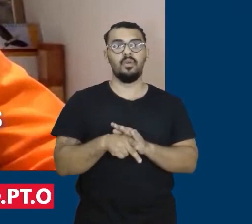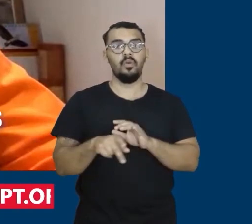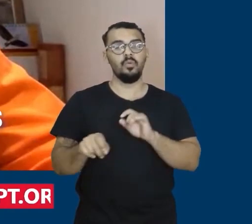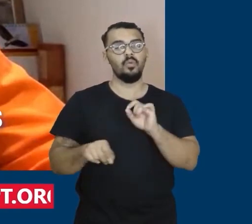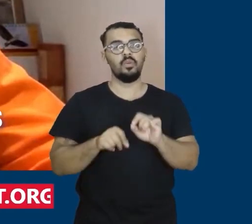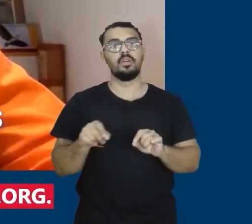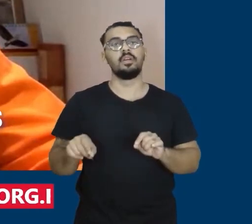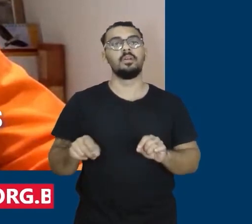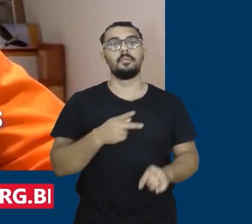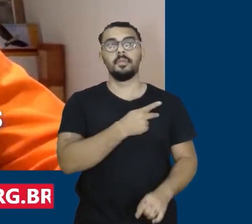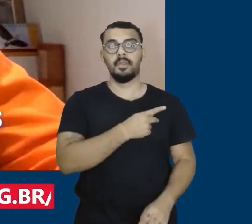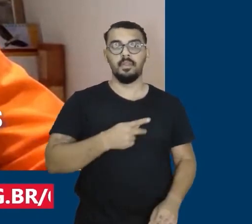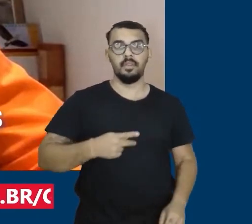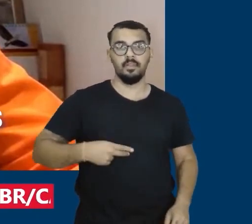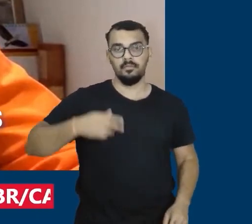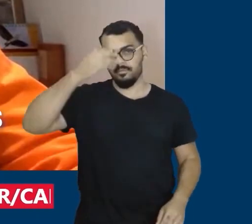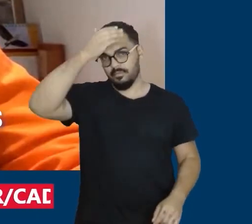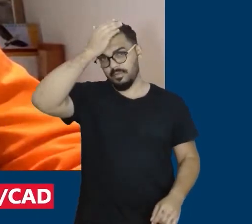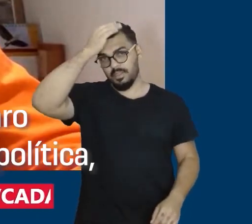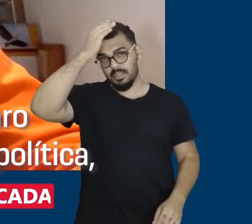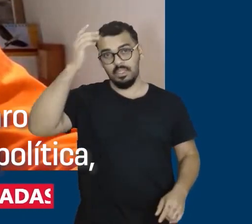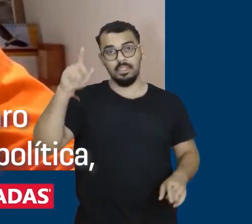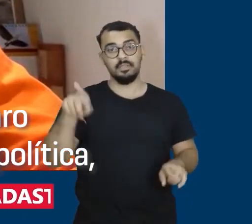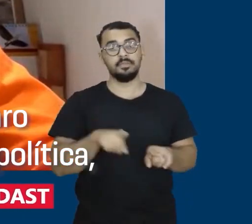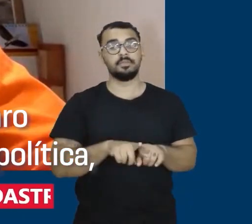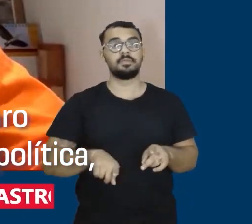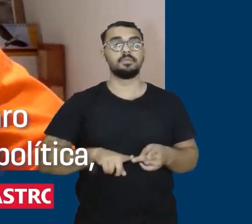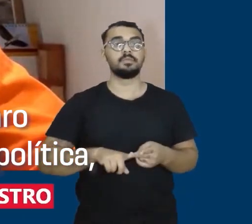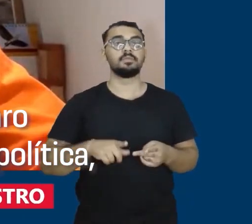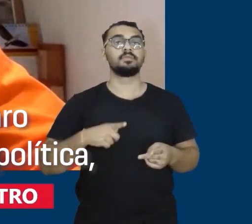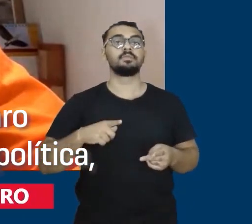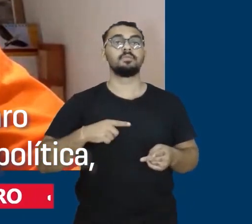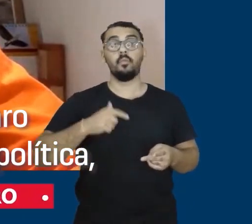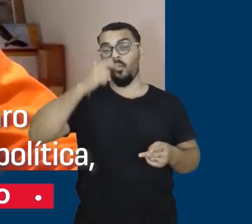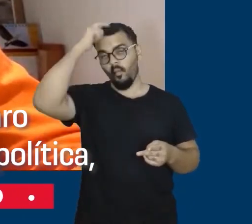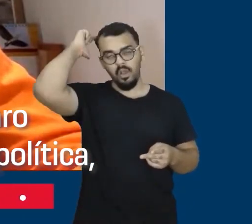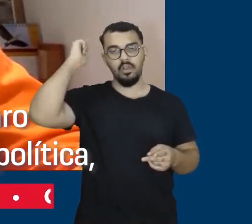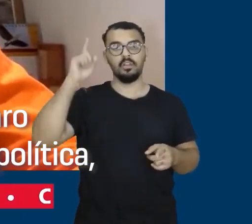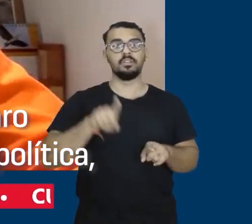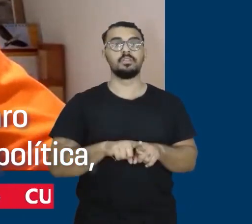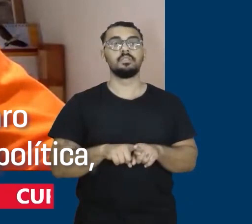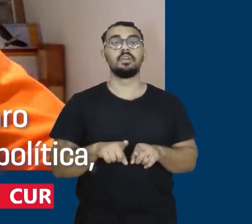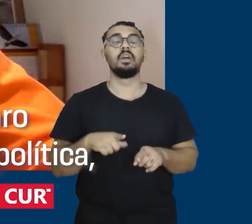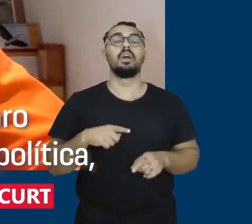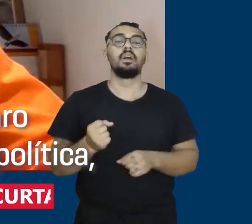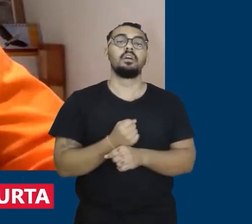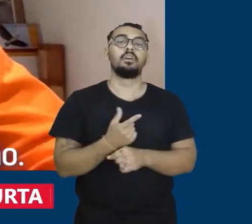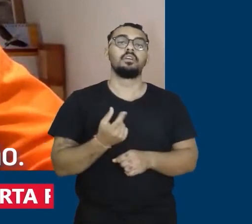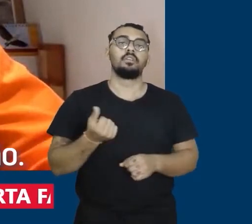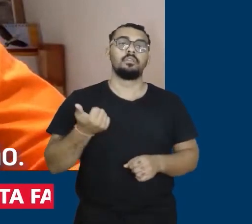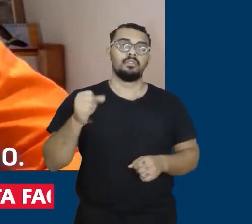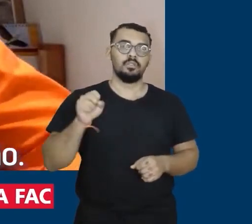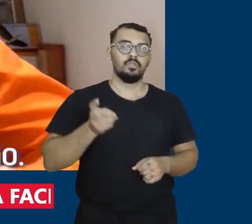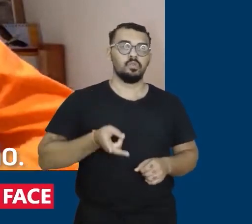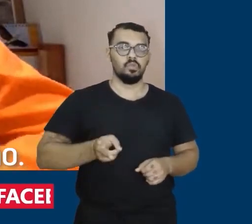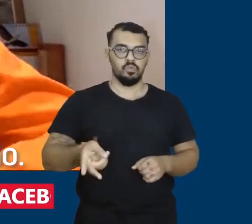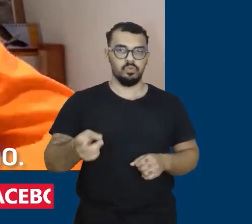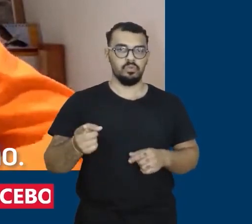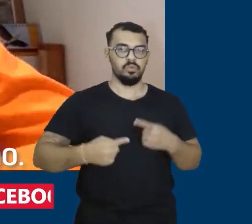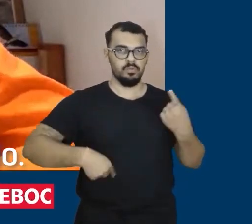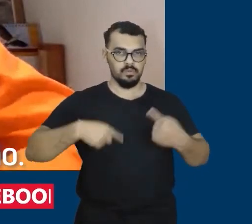Michel Temer o presidente da Petrobrás R Pedro parente e em 2018 bolsonaro continua com a mesma política que